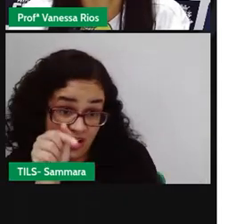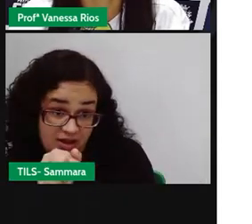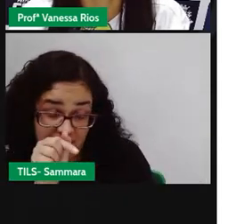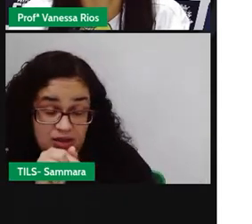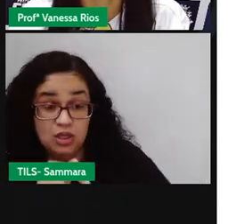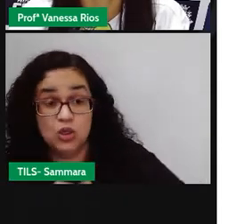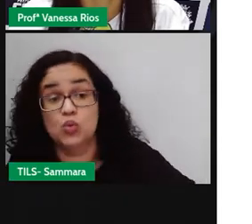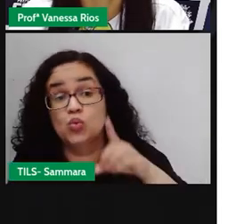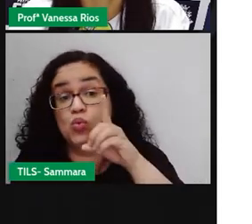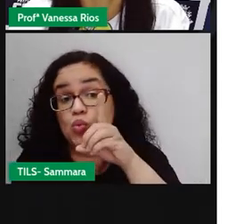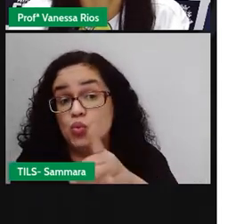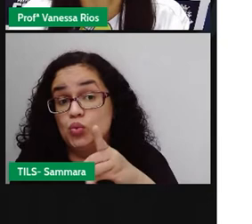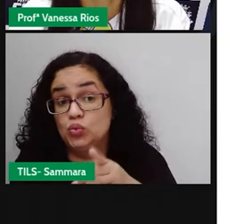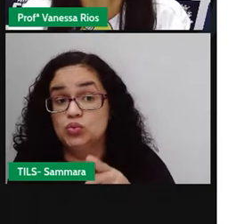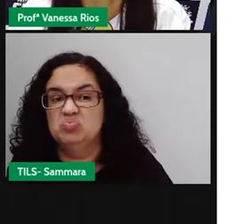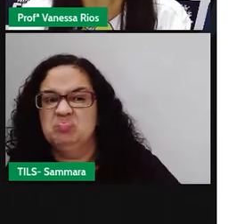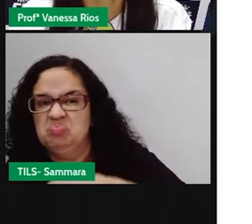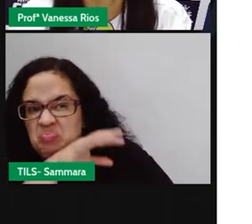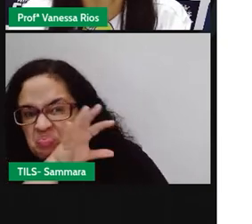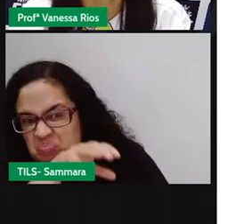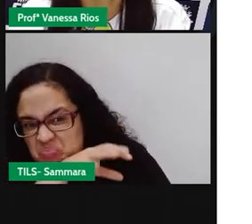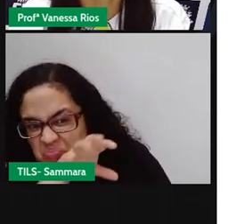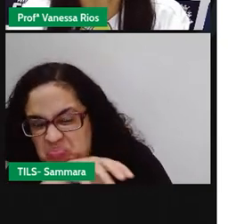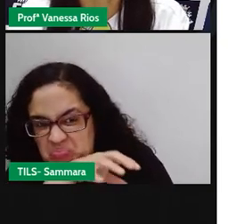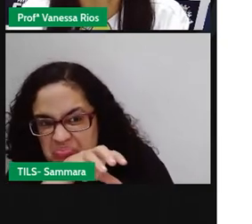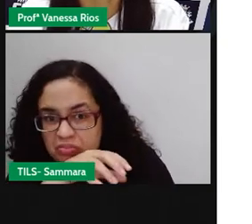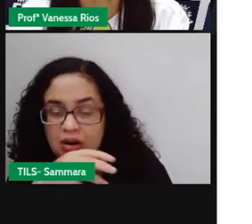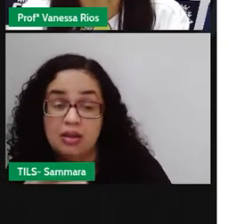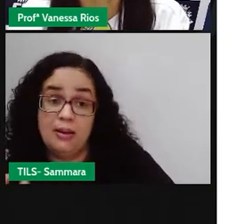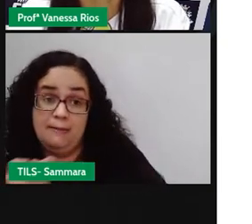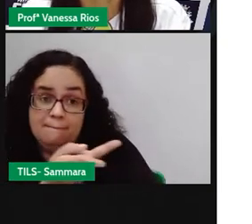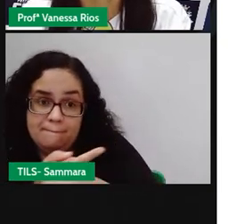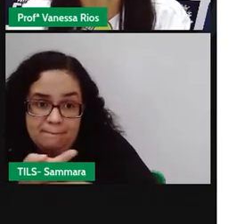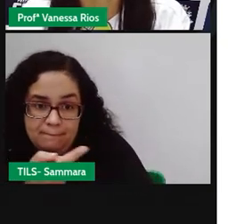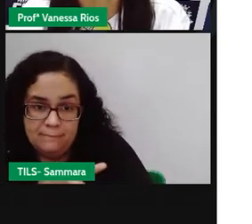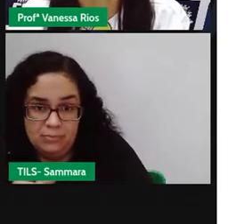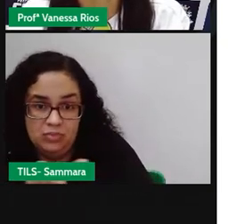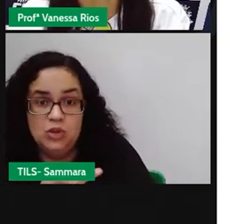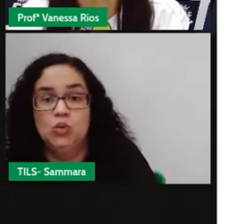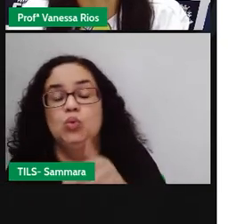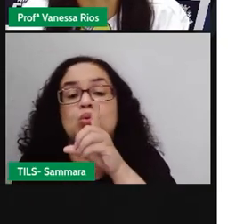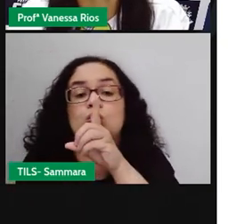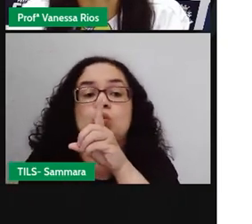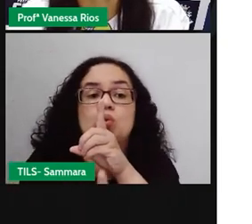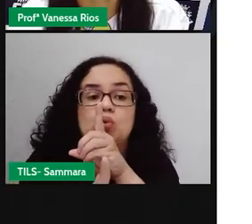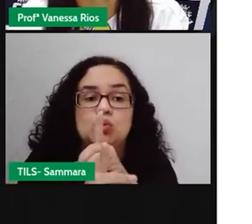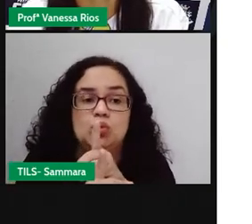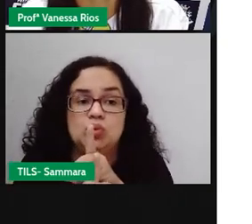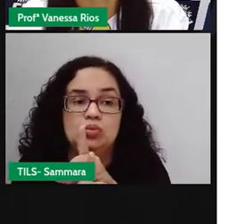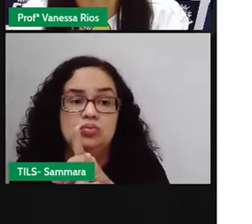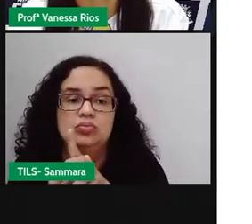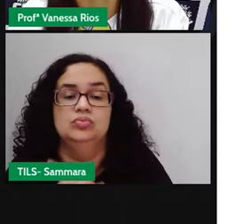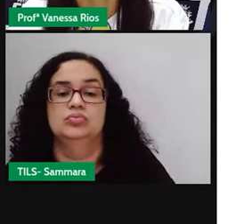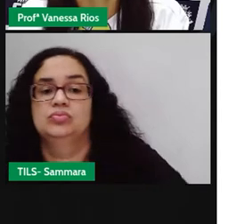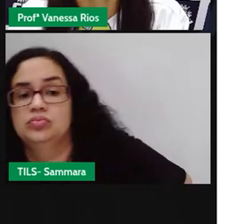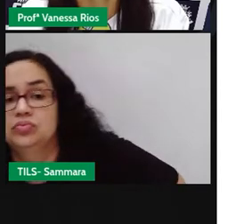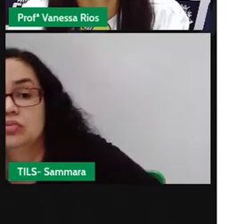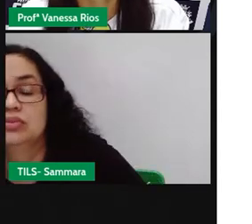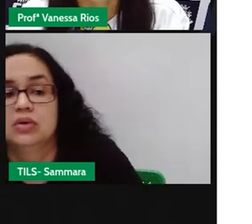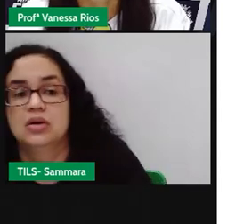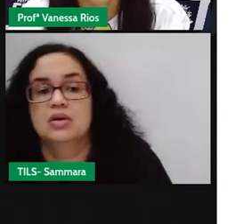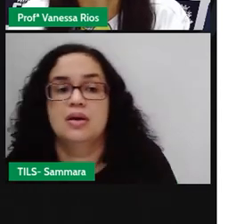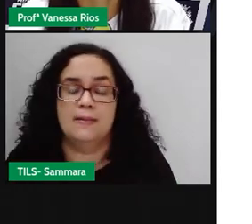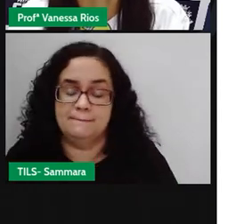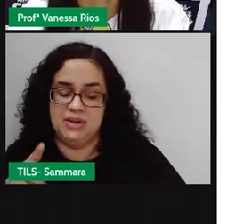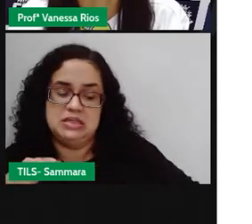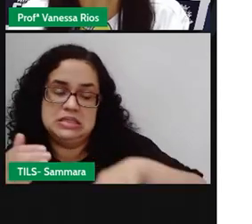que encontrei o bicho." Começaram a procurar e foi quando encontraram a cestinha que ela carregava. Um pé